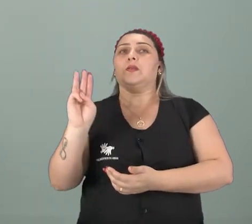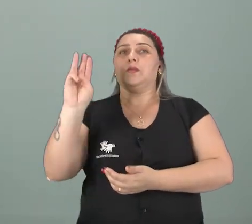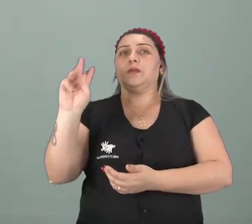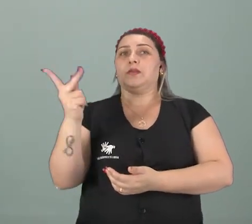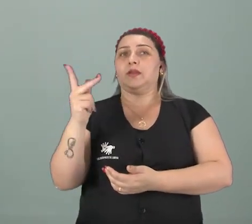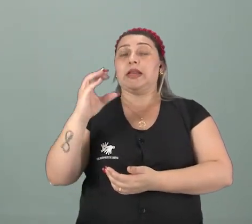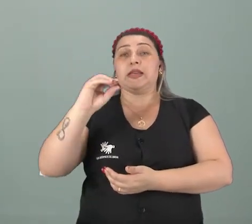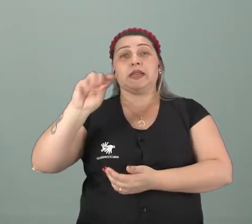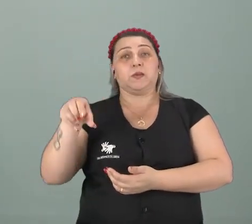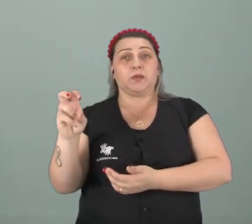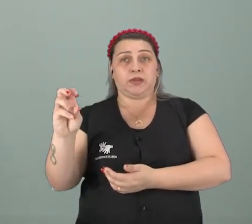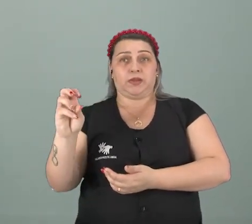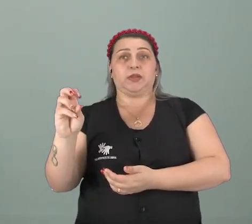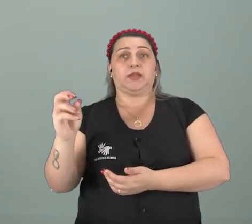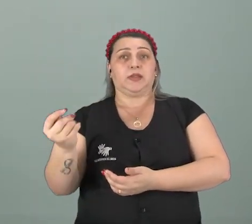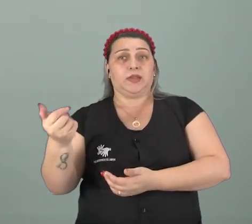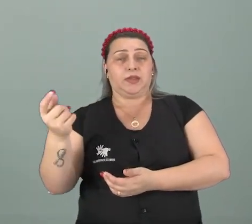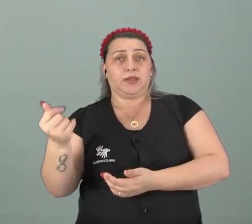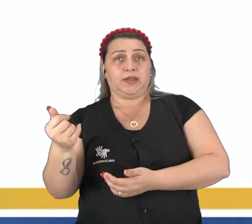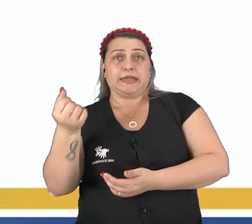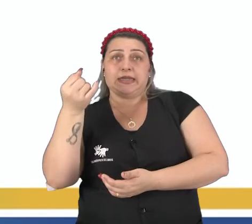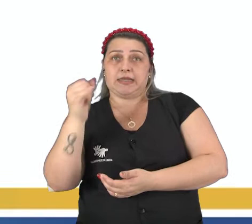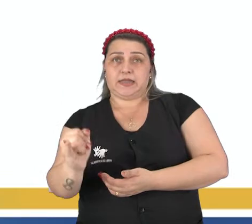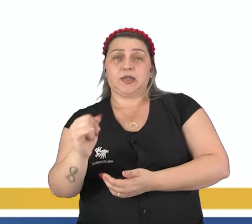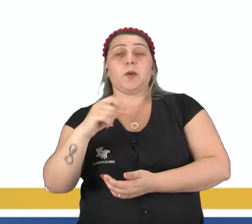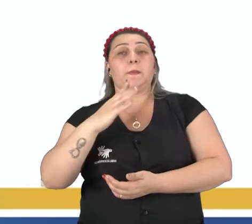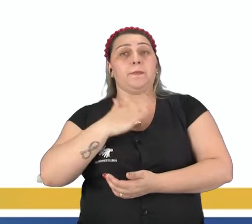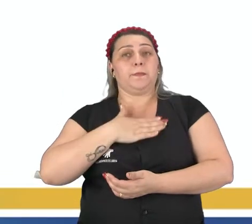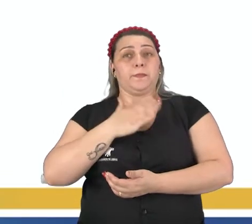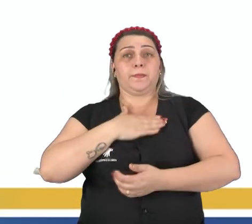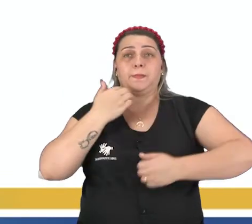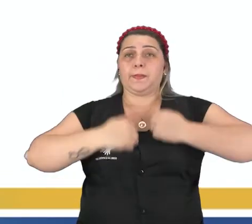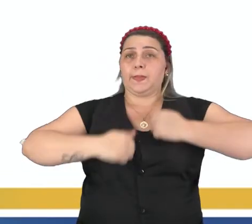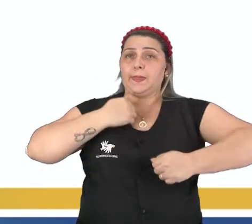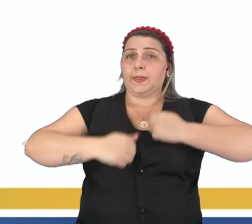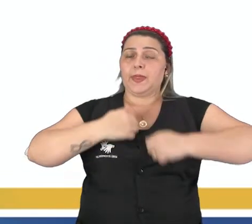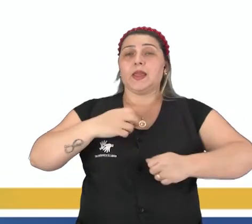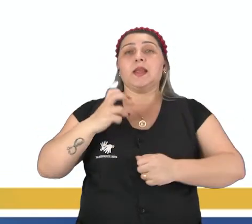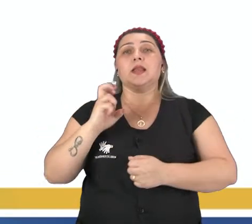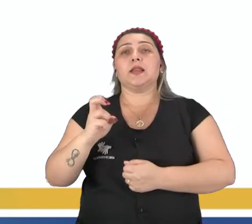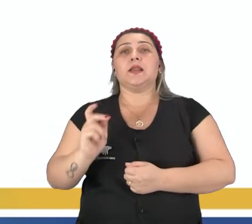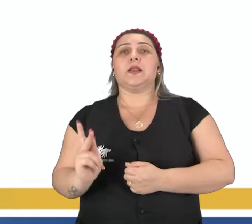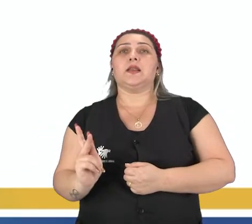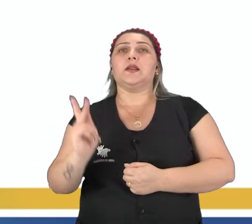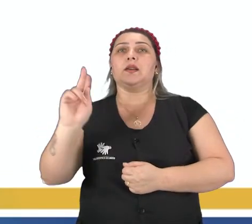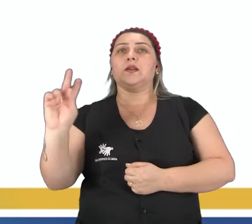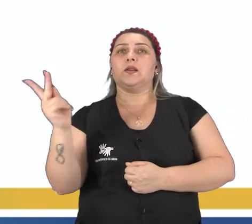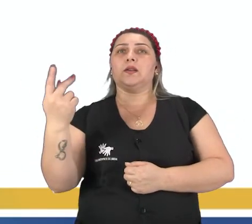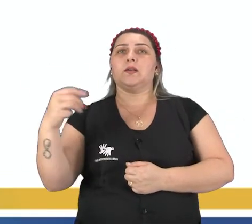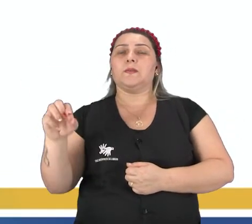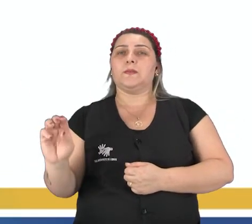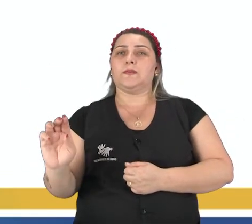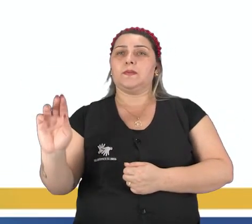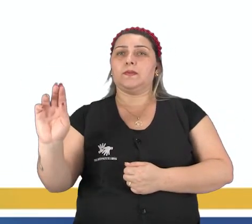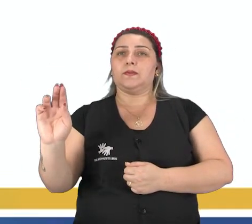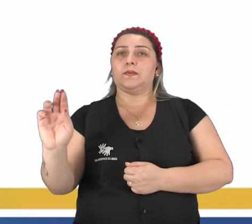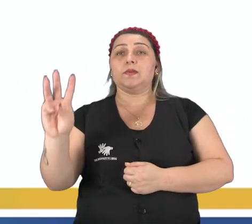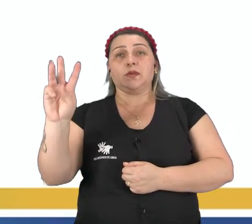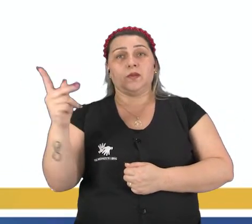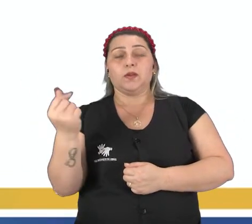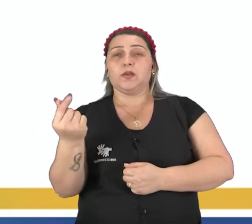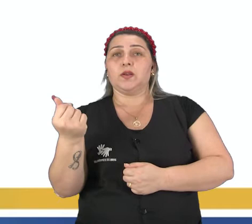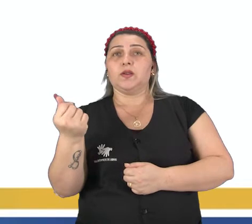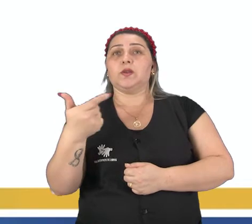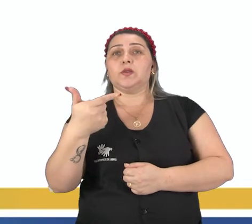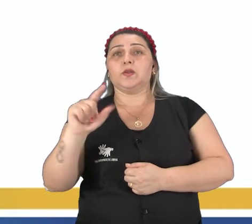custa 50 centavos. Logo, se esse meu banho custou 5 kWh, né, em dinheiros isso